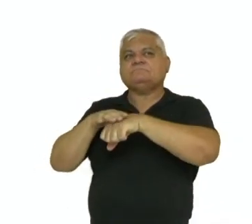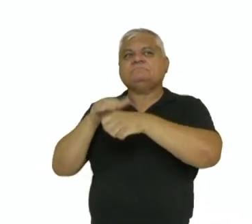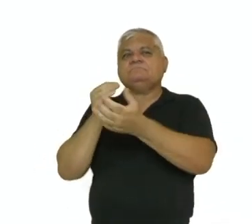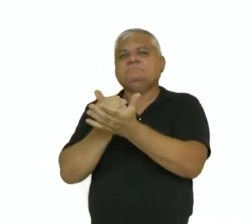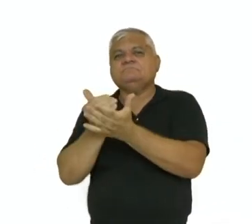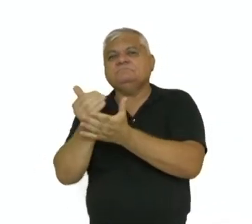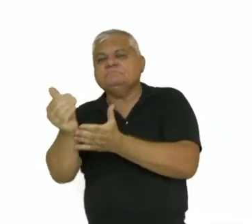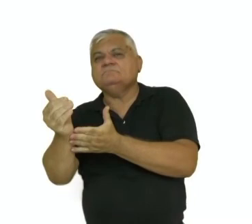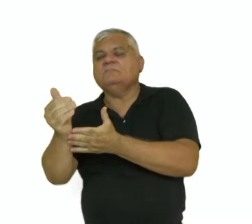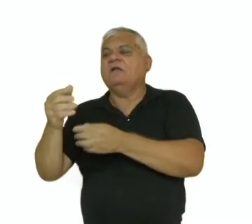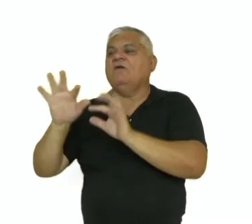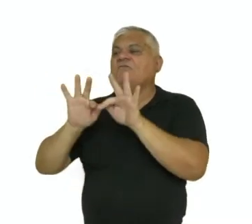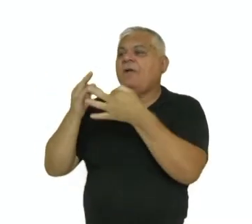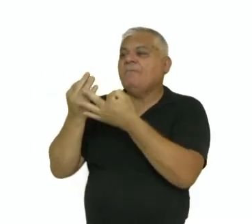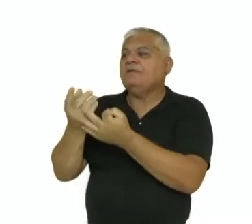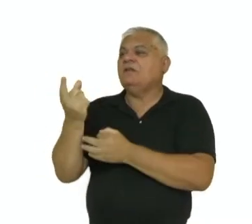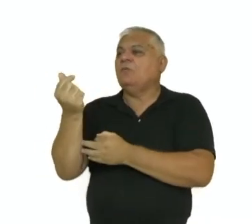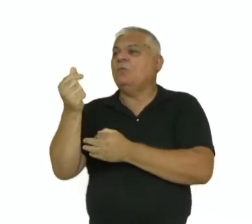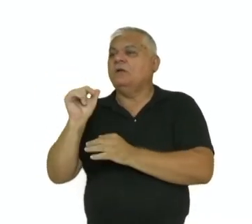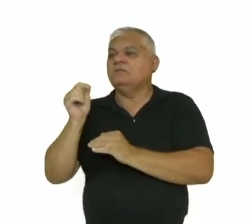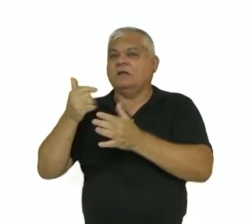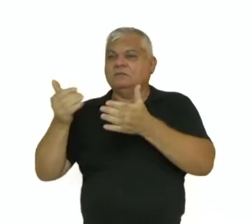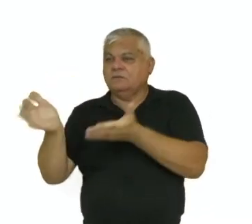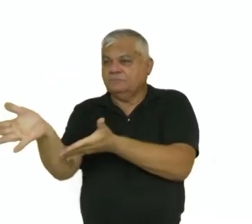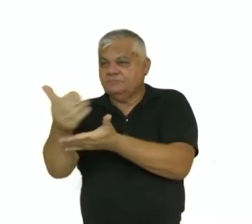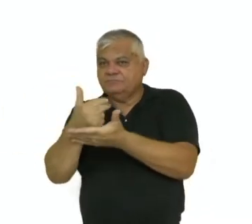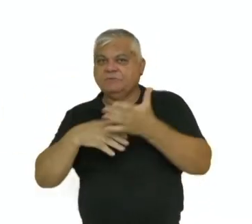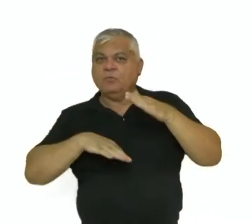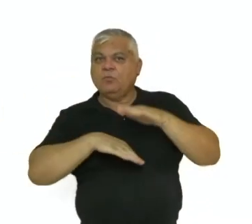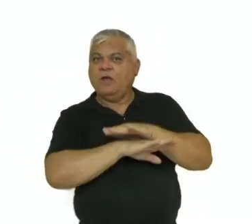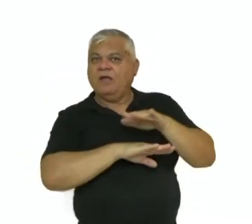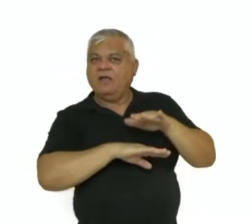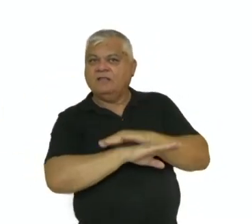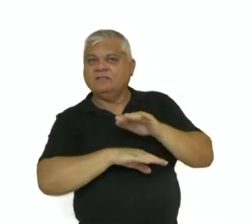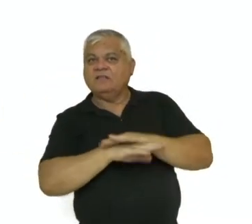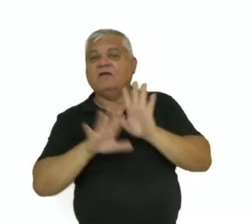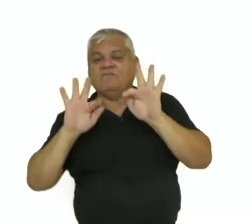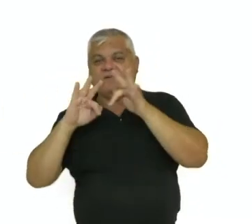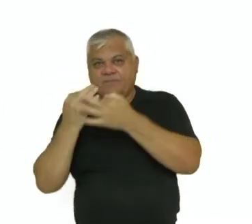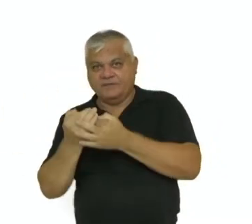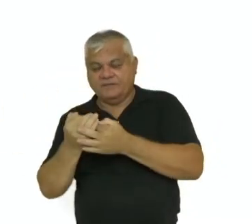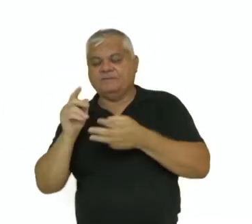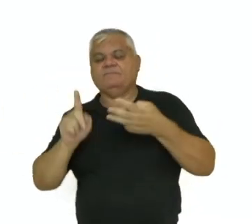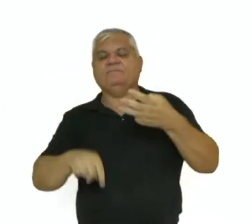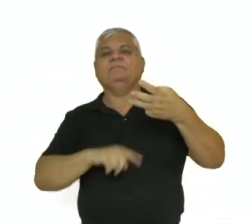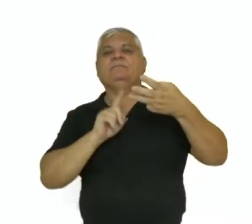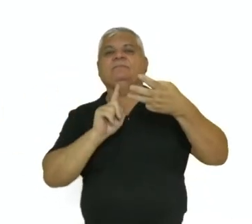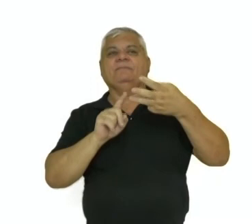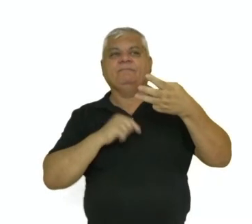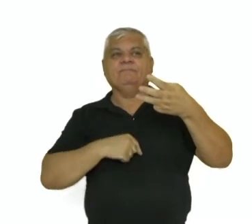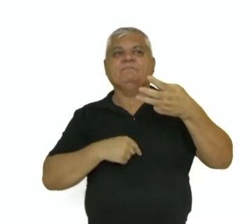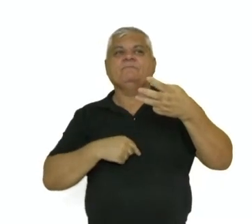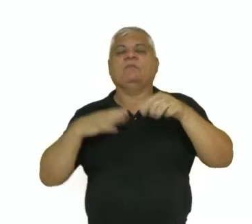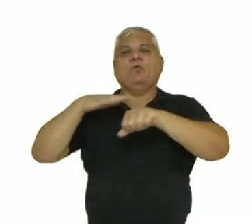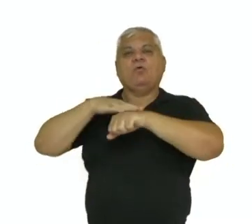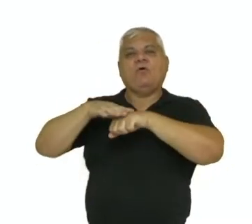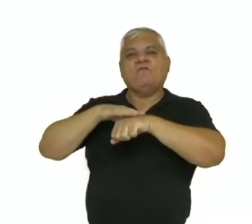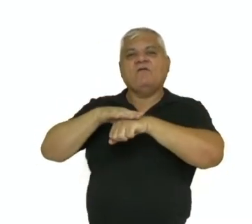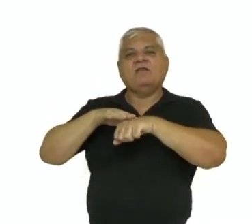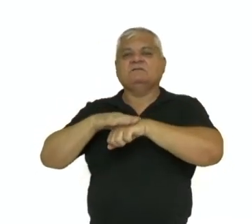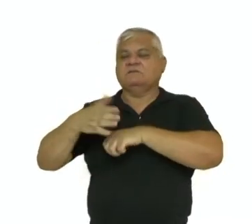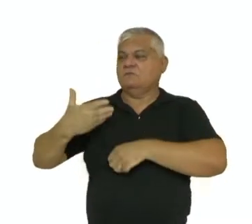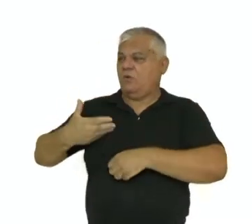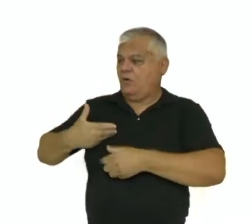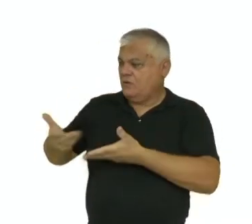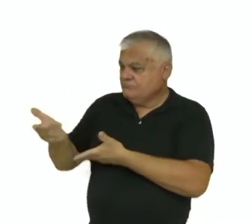importante, que você pode iniciar nos próximos dias para melhorar a sua saúde financeira. Por exemplo, estou certo que investir